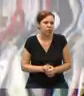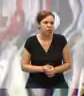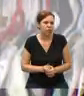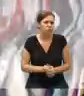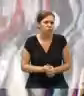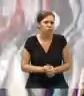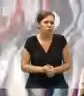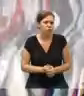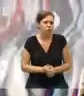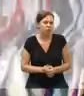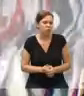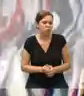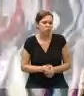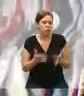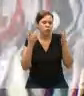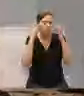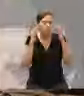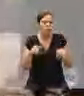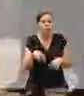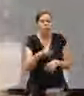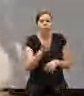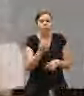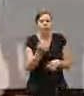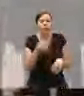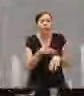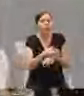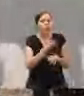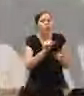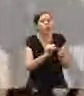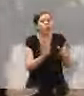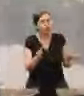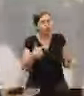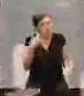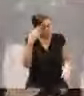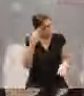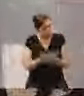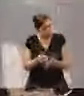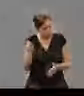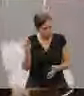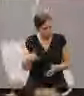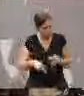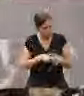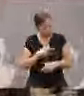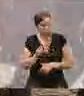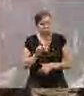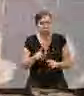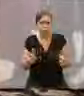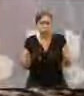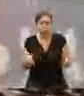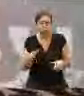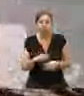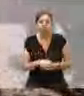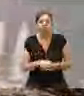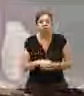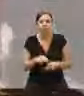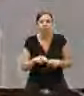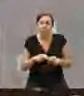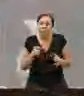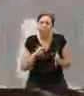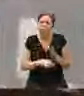não sei para onde vai, né? Mas eu tenho certeza que o trabalho só tende a crescer, porque a causa é uma